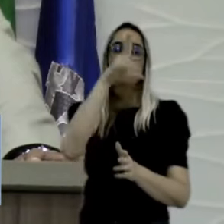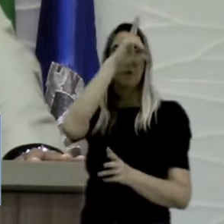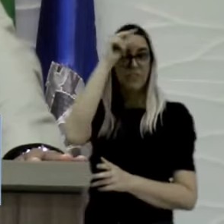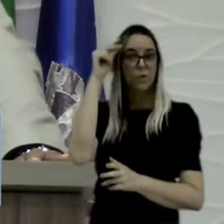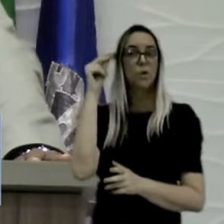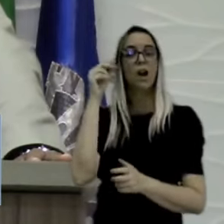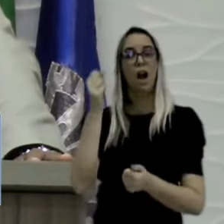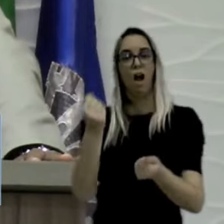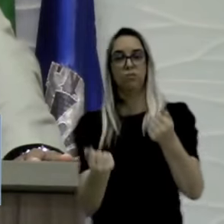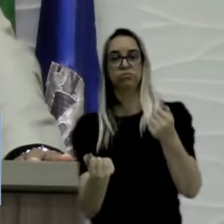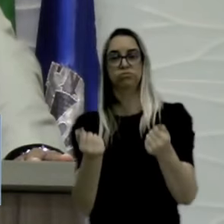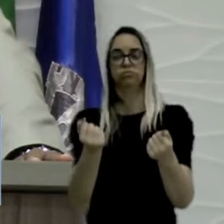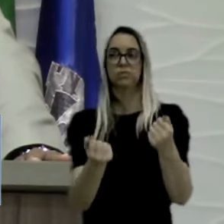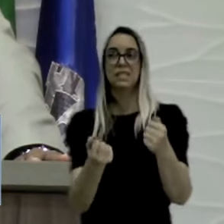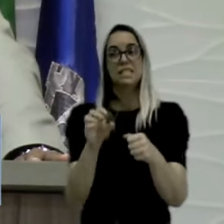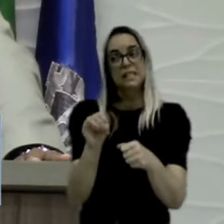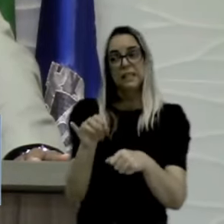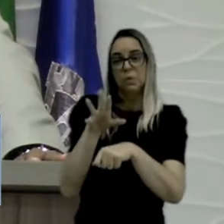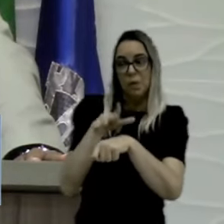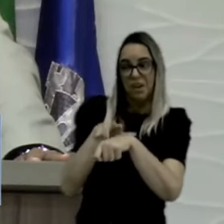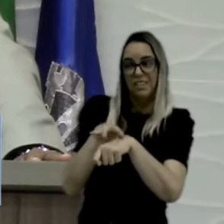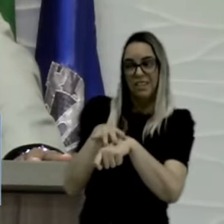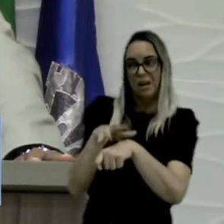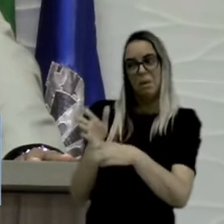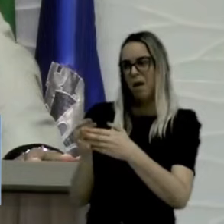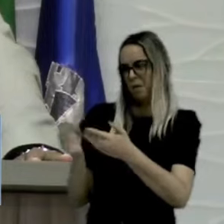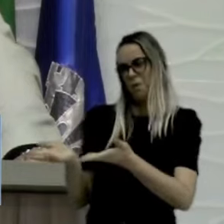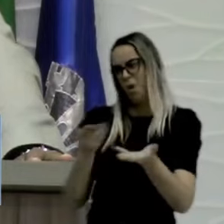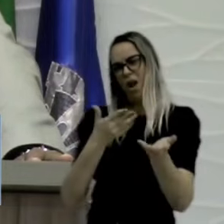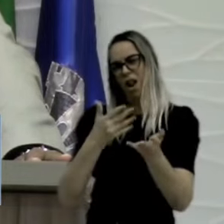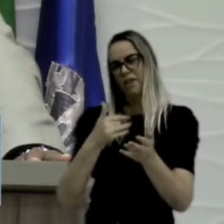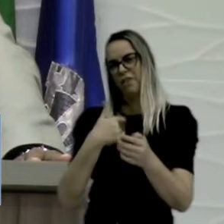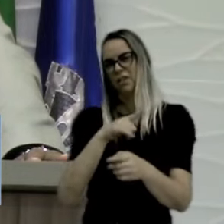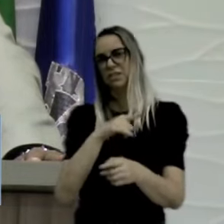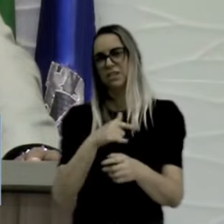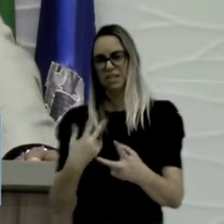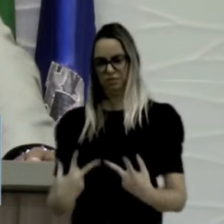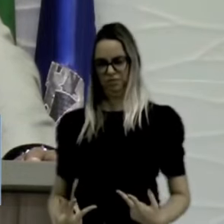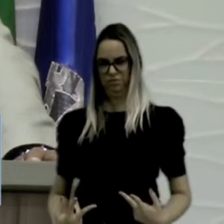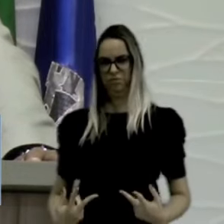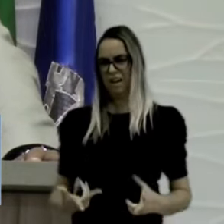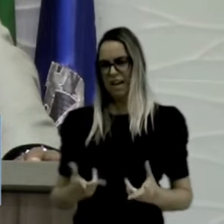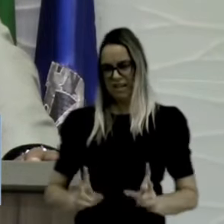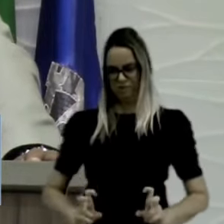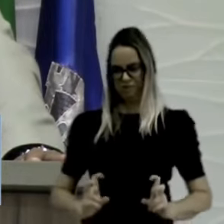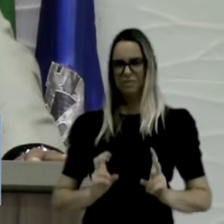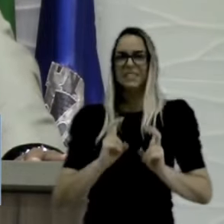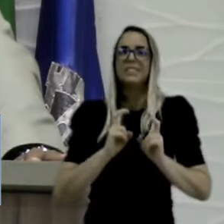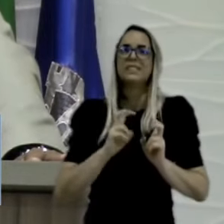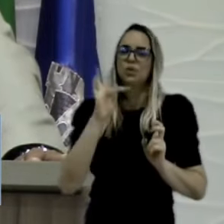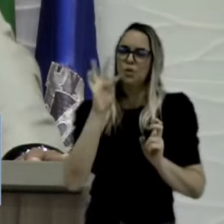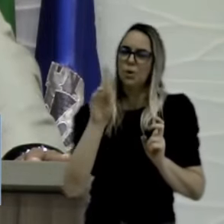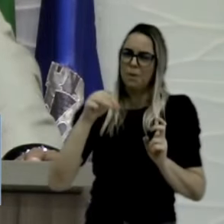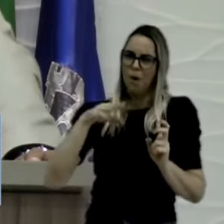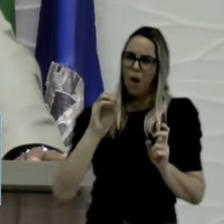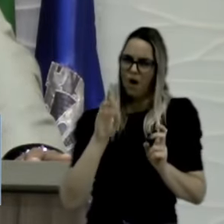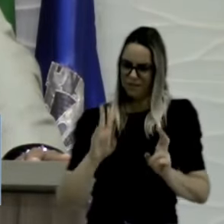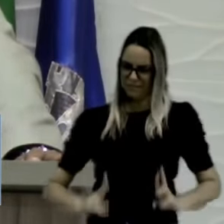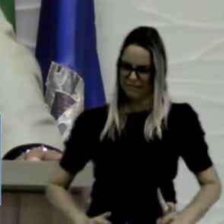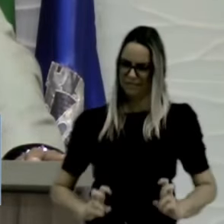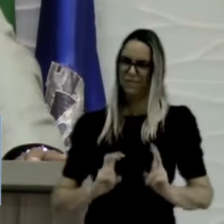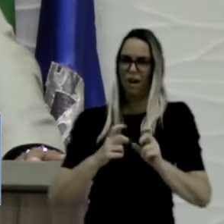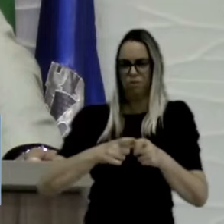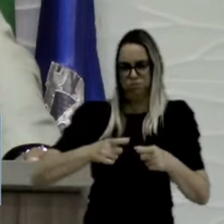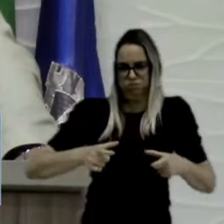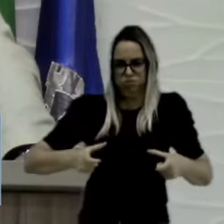prefeitura, quando ela está meio doente, ela pede para mim levar, eu mando levar, ela está com um tumor que tinha seis não sei o quê. Cresceu de 6 meses para